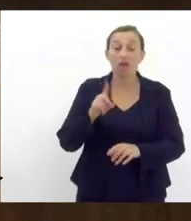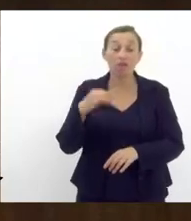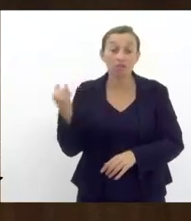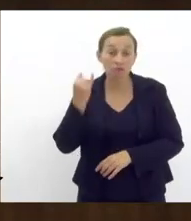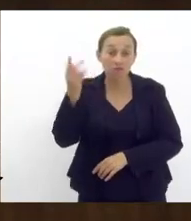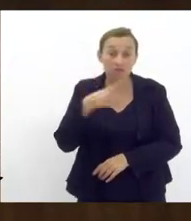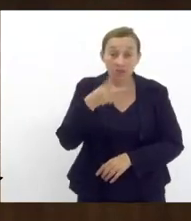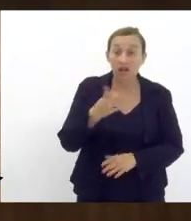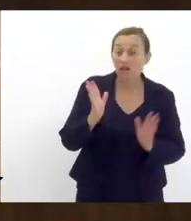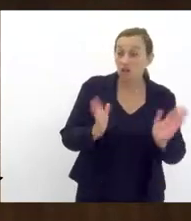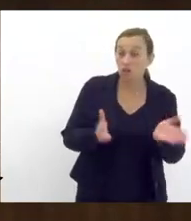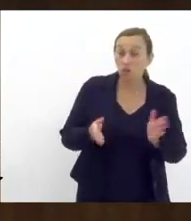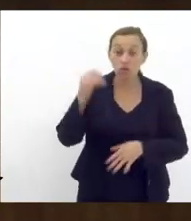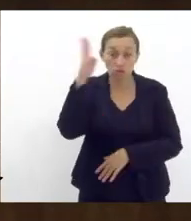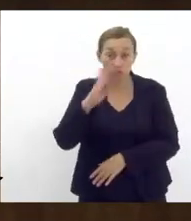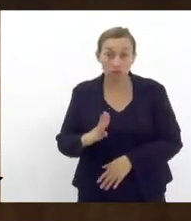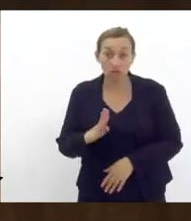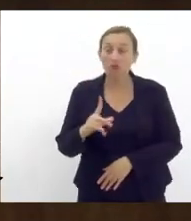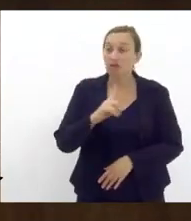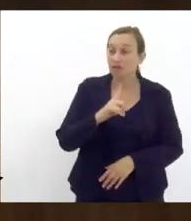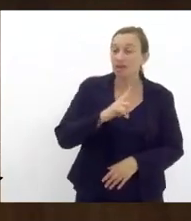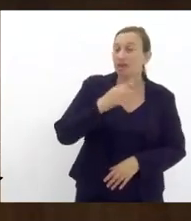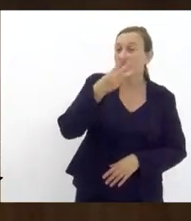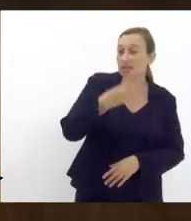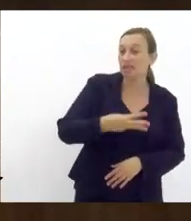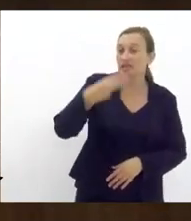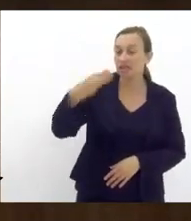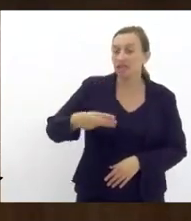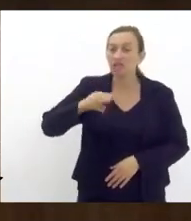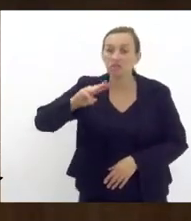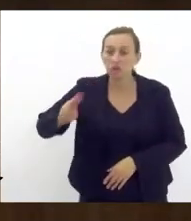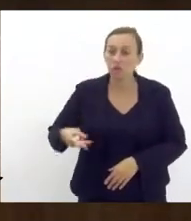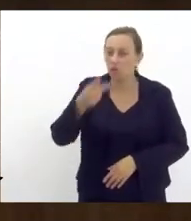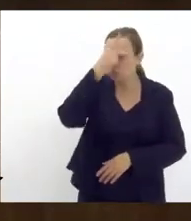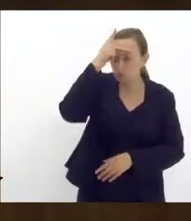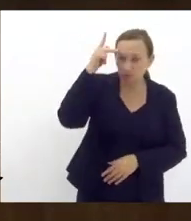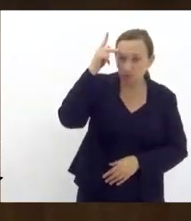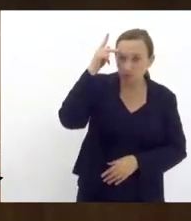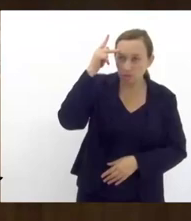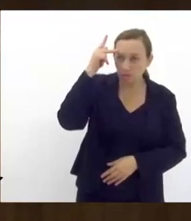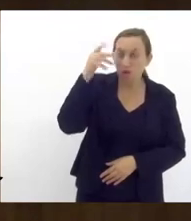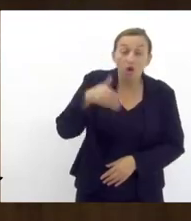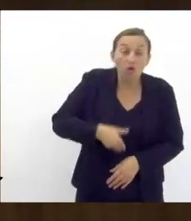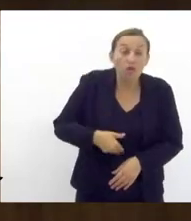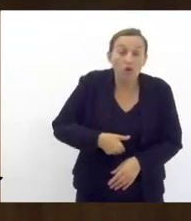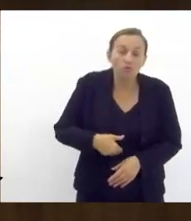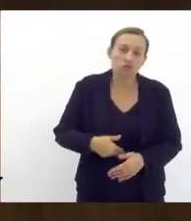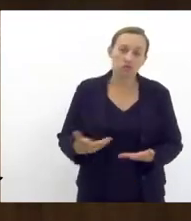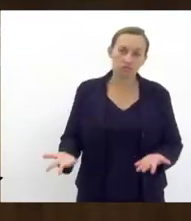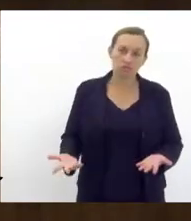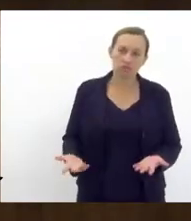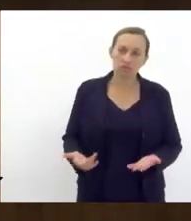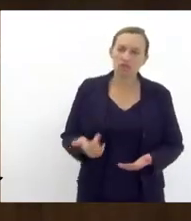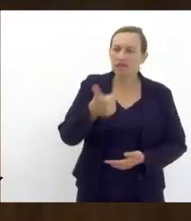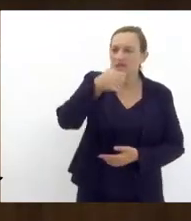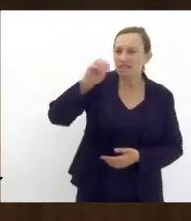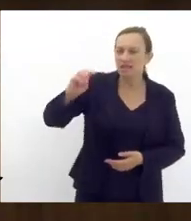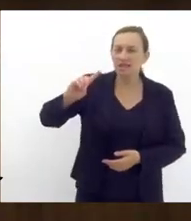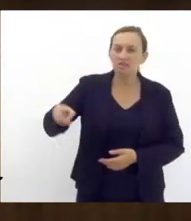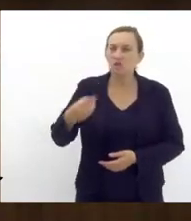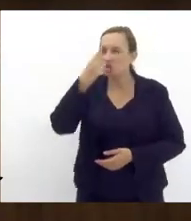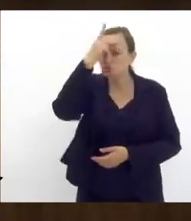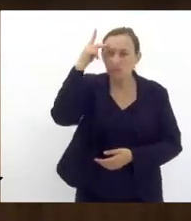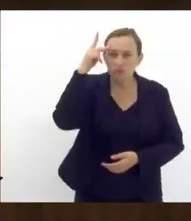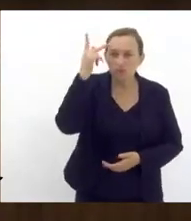que hoje No Brasil existem 33 milhões de pessoas passando fome são 100 milhões de